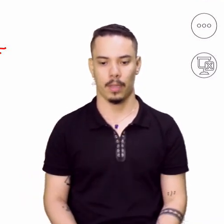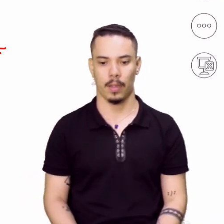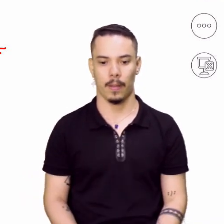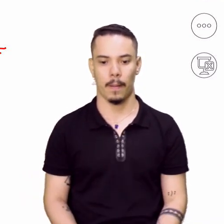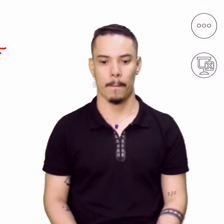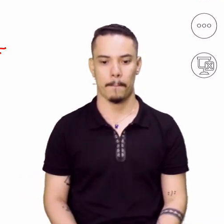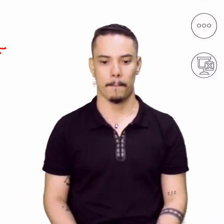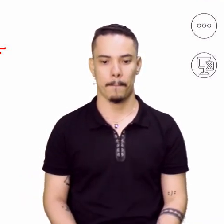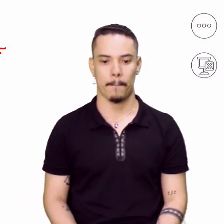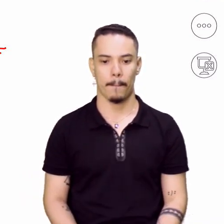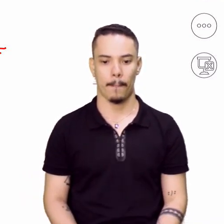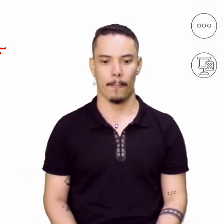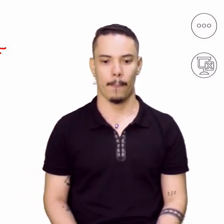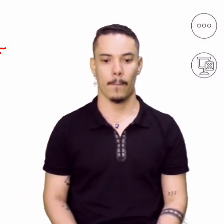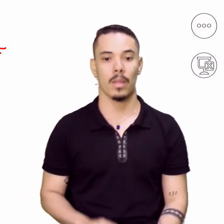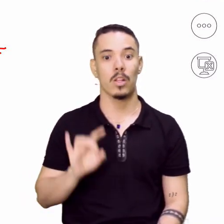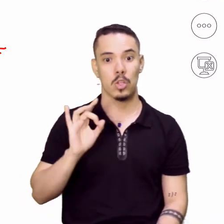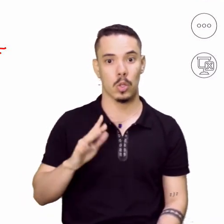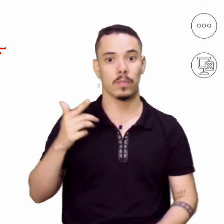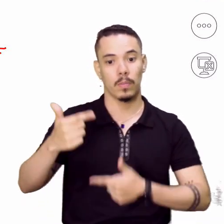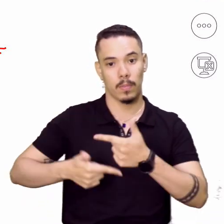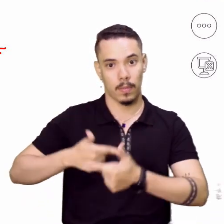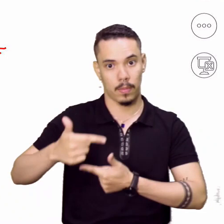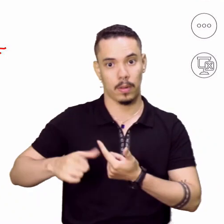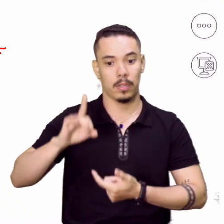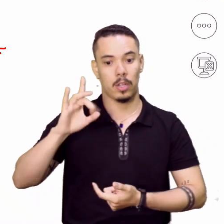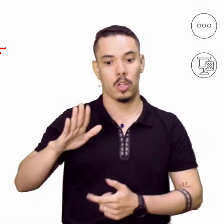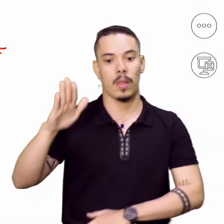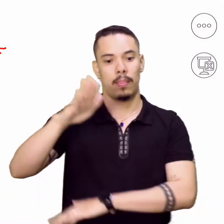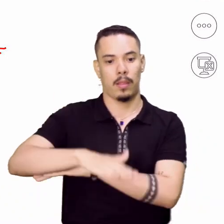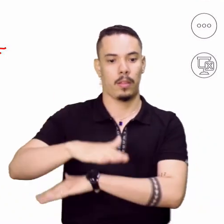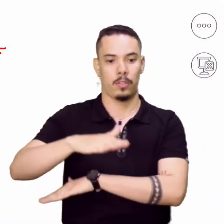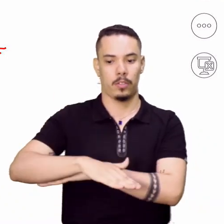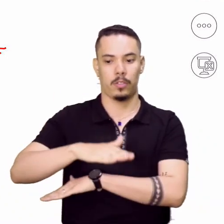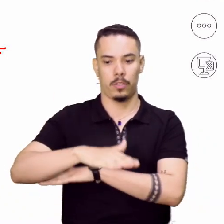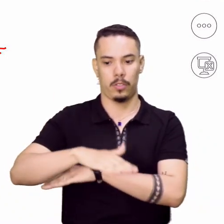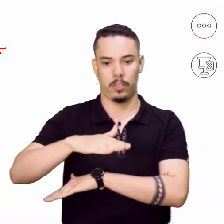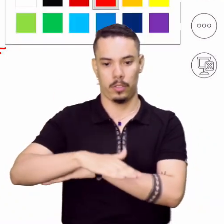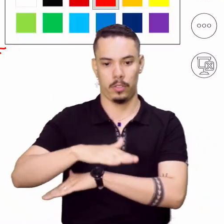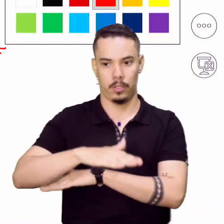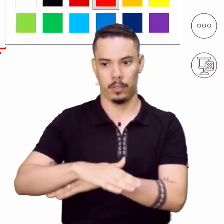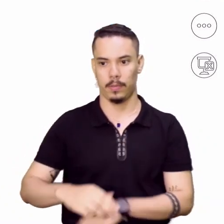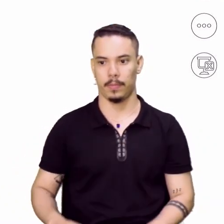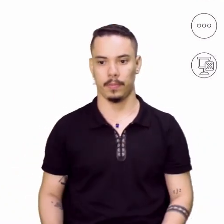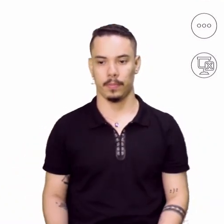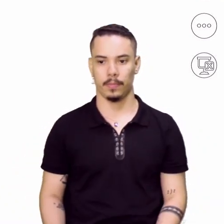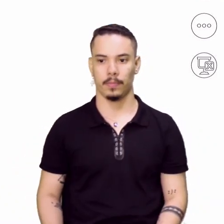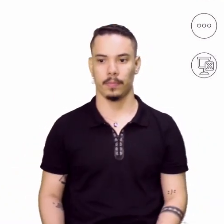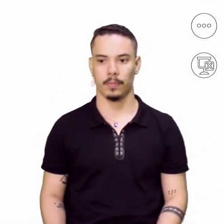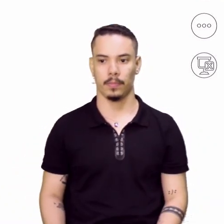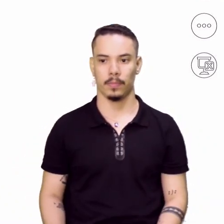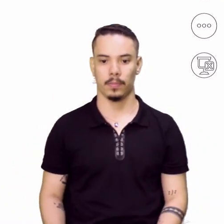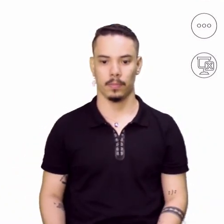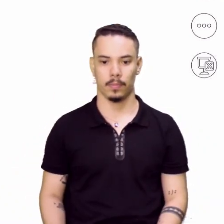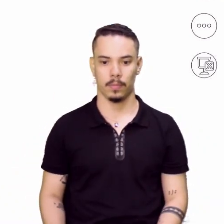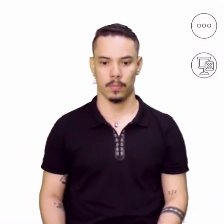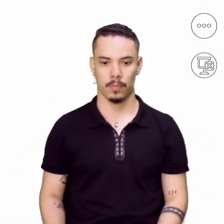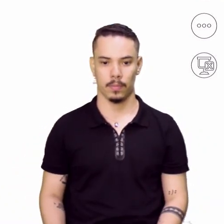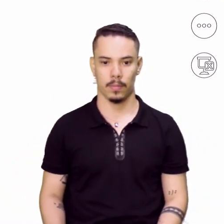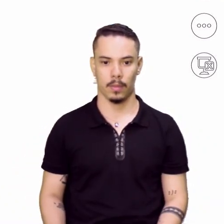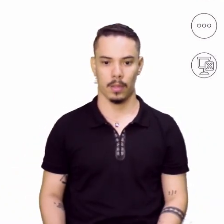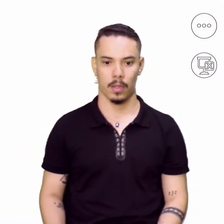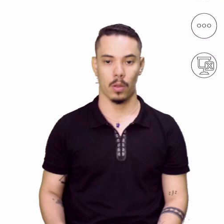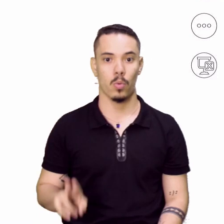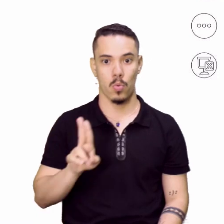Just during the afternoon apenas durante a tarde então ele usa aqui duas vezes o futuro na